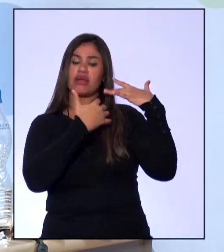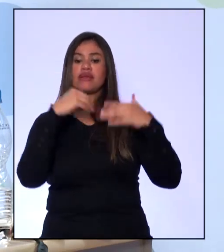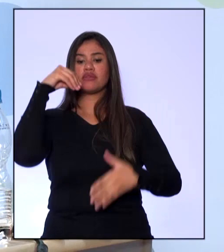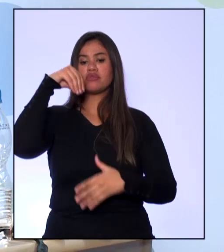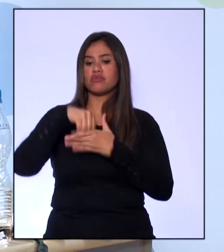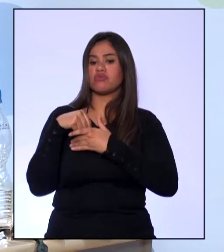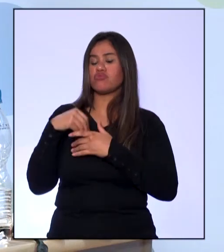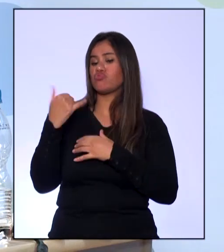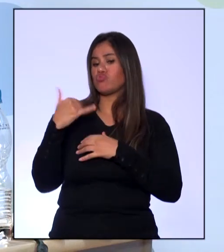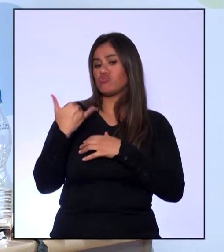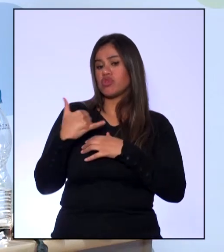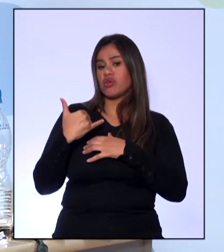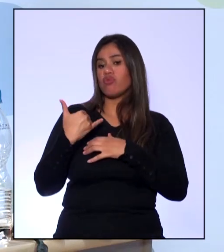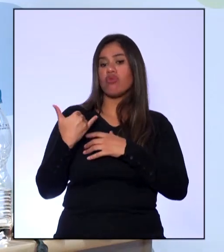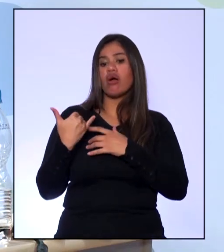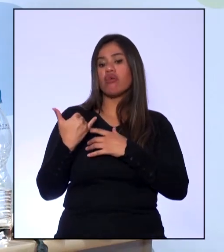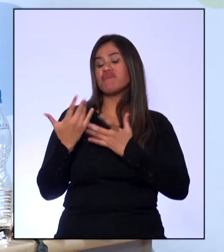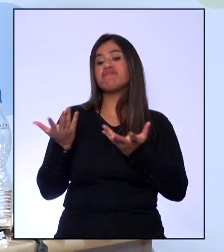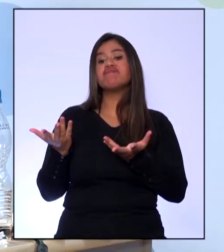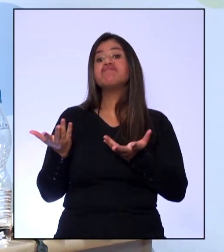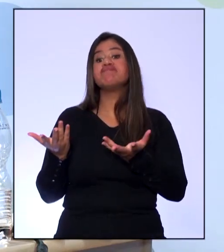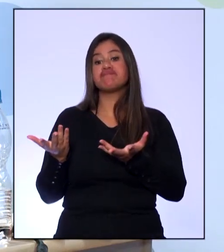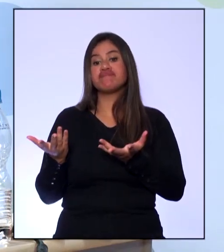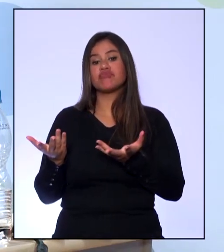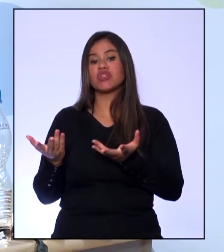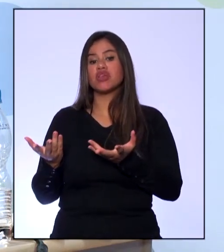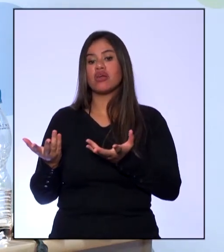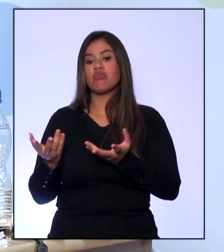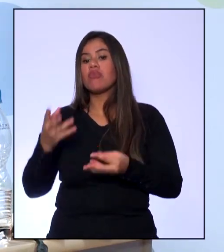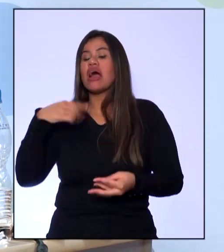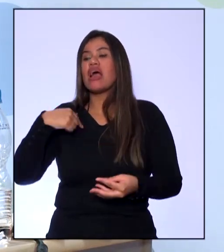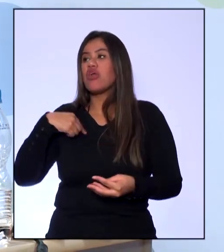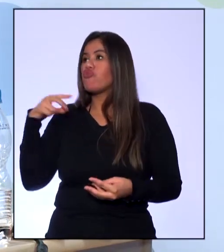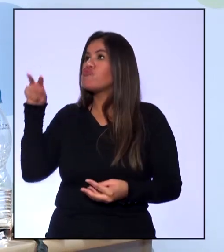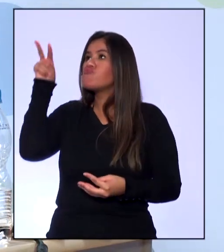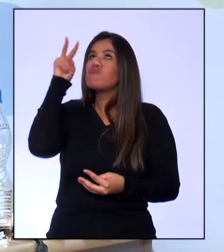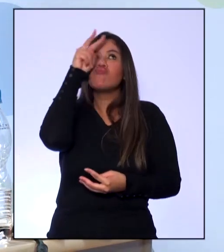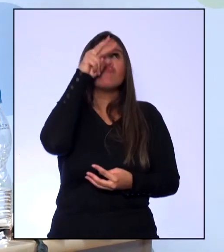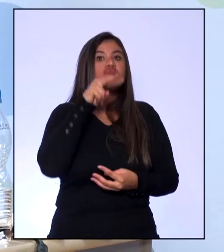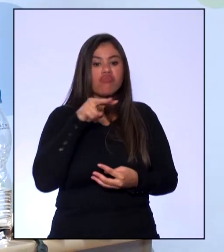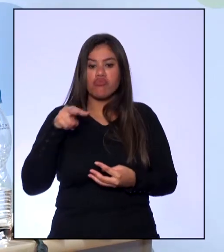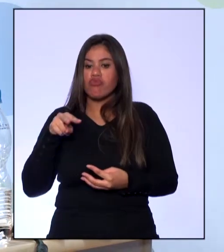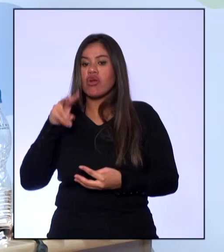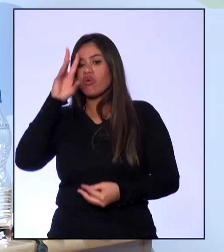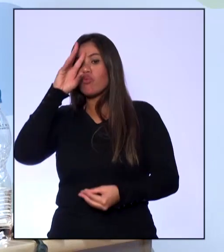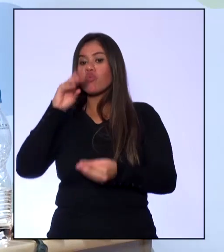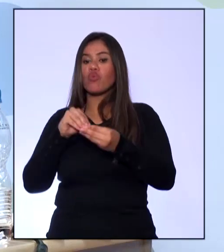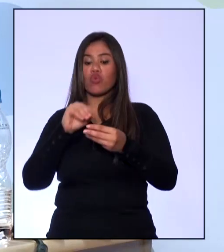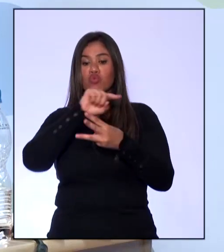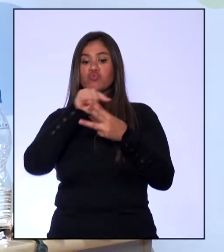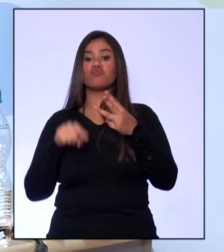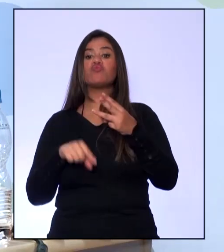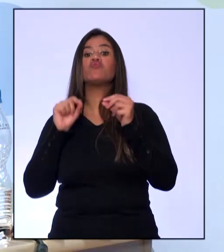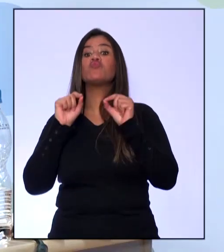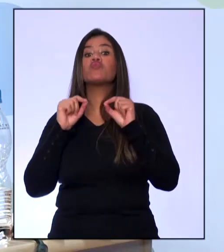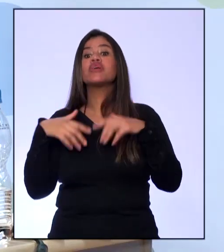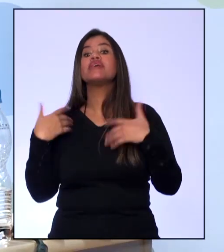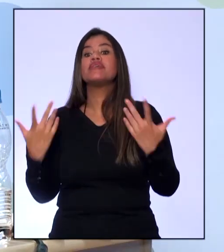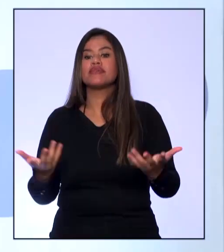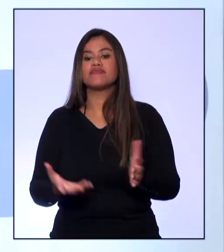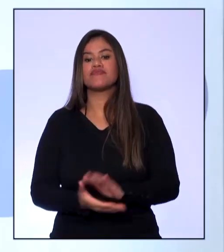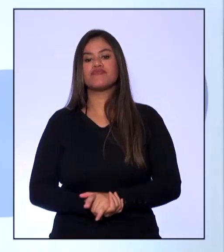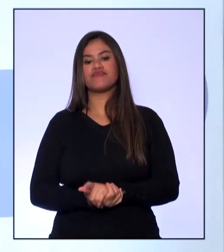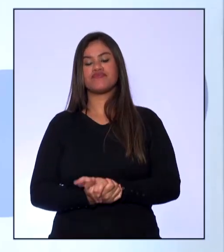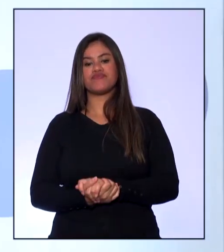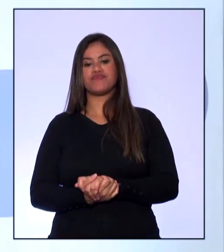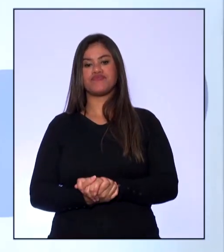no meu celular. Mas eu quero saber quais elementos permitiram eu chegar no ironia, humor ou crítica. E aí?